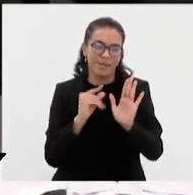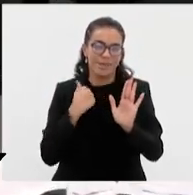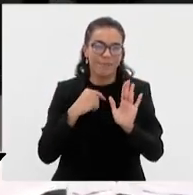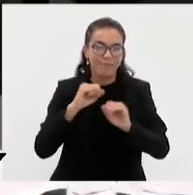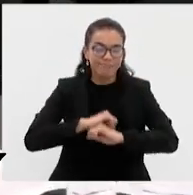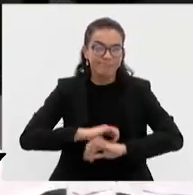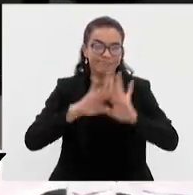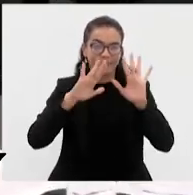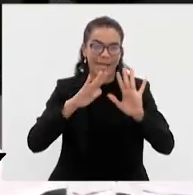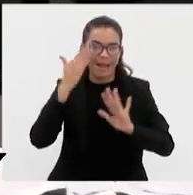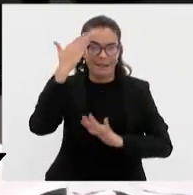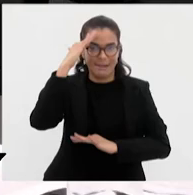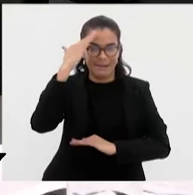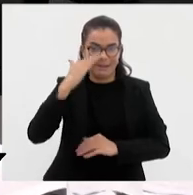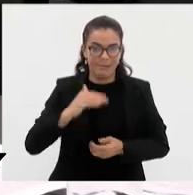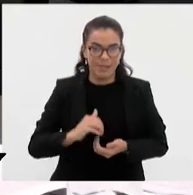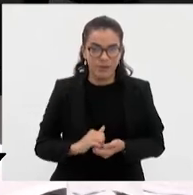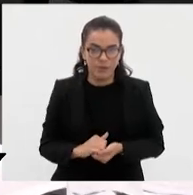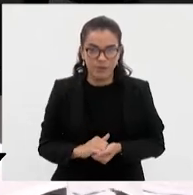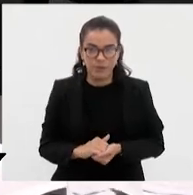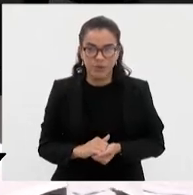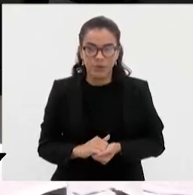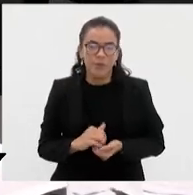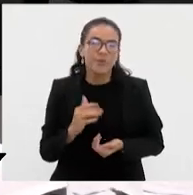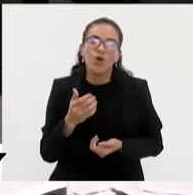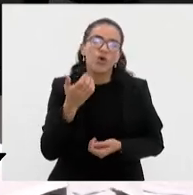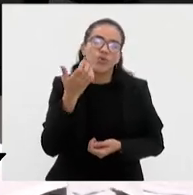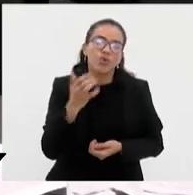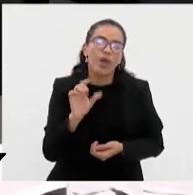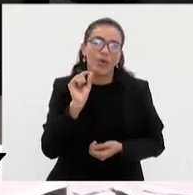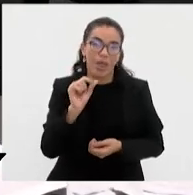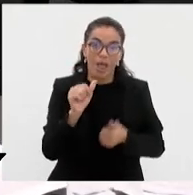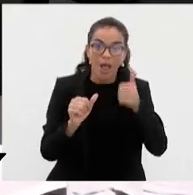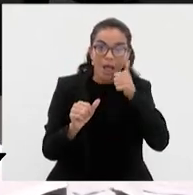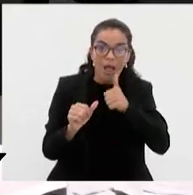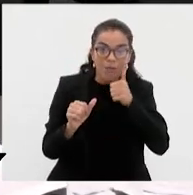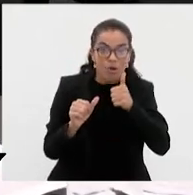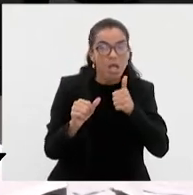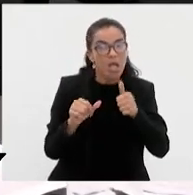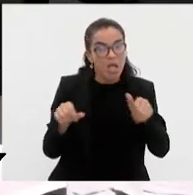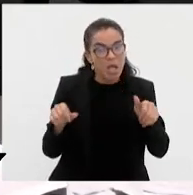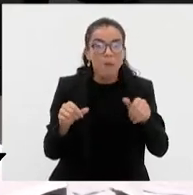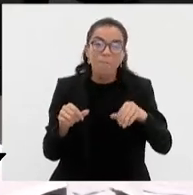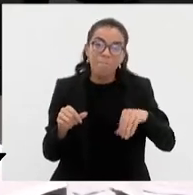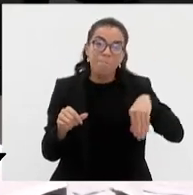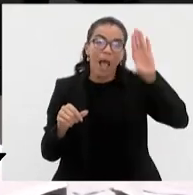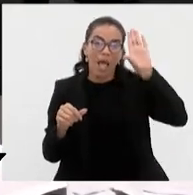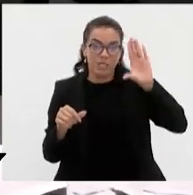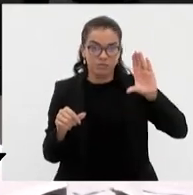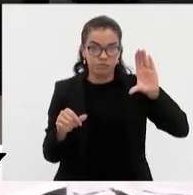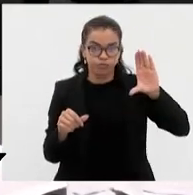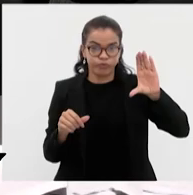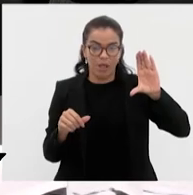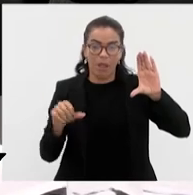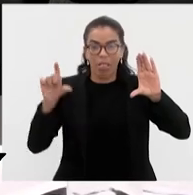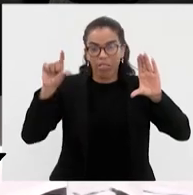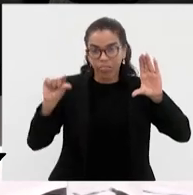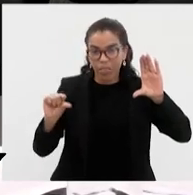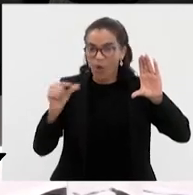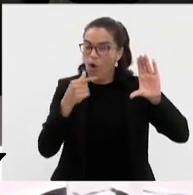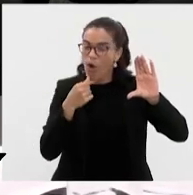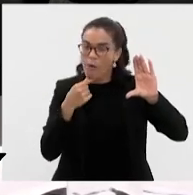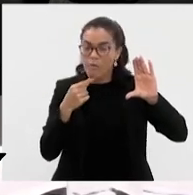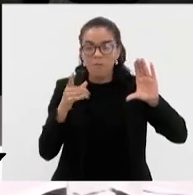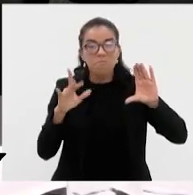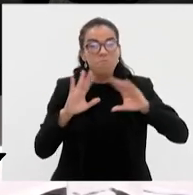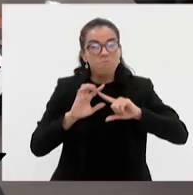mercado, né? É importante. Não que eu não queira que as mulheres... Eu acho que as mulheres podem, inclusive, receber mais, mas quem determina isso é o mercado, né, a gente? É.